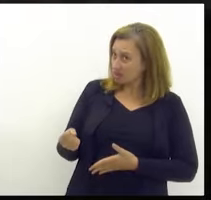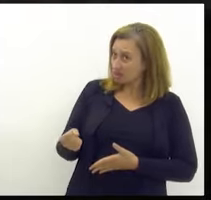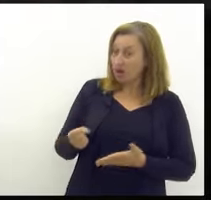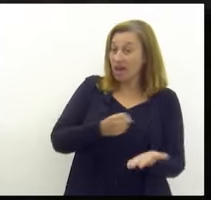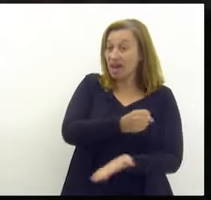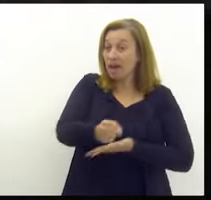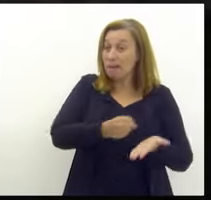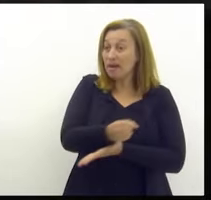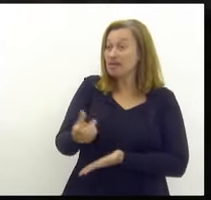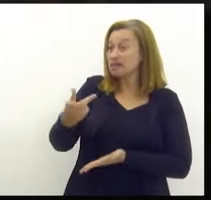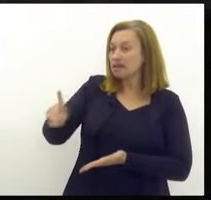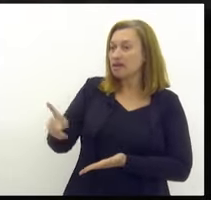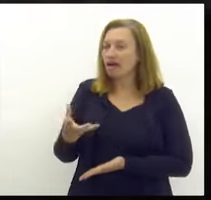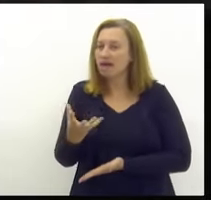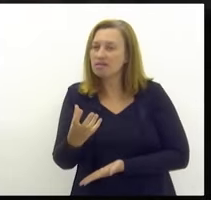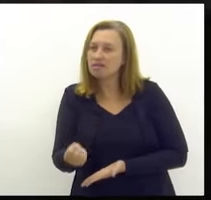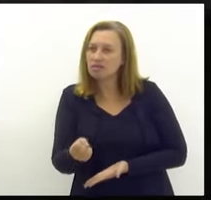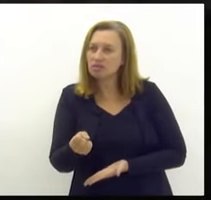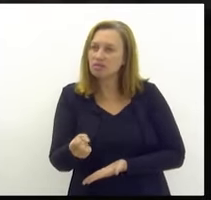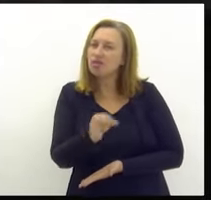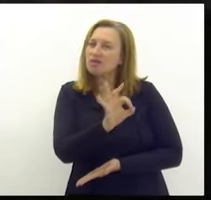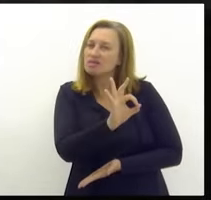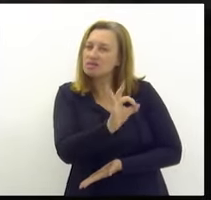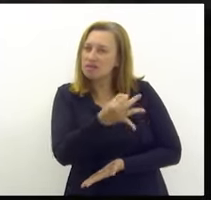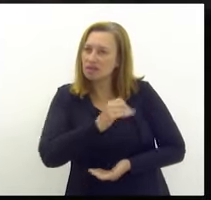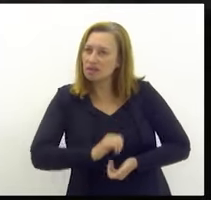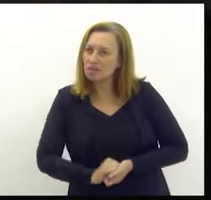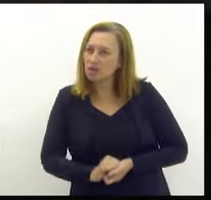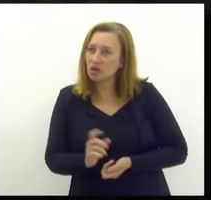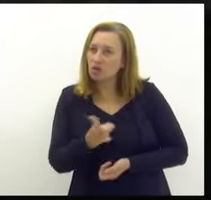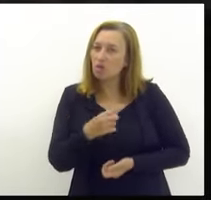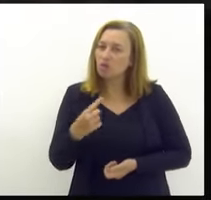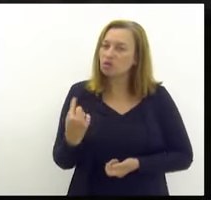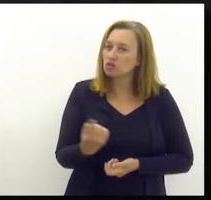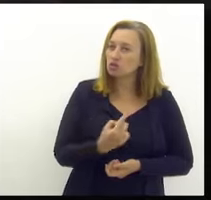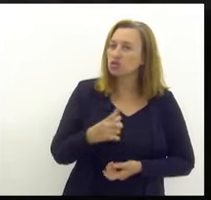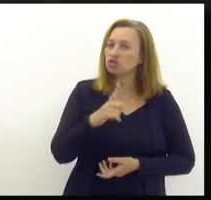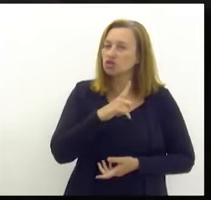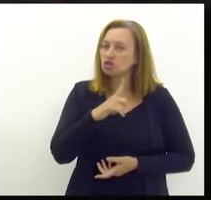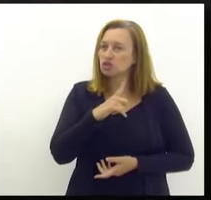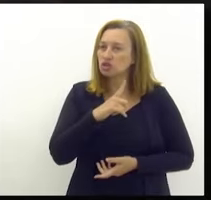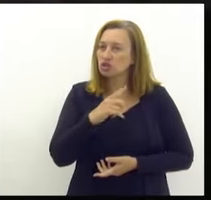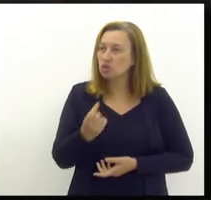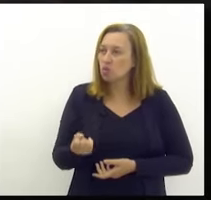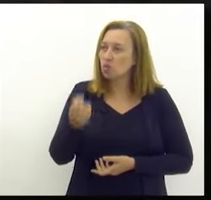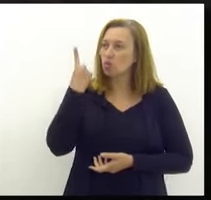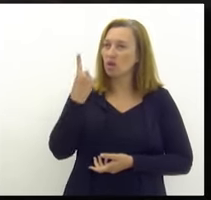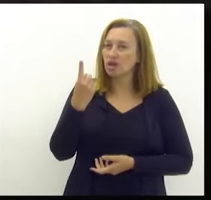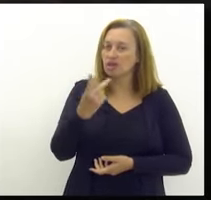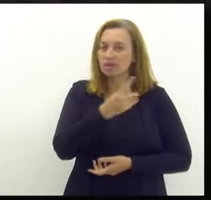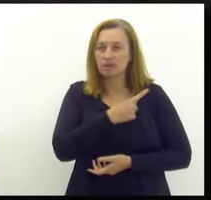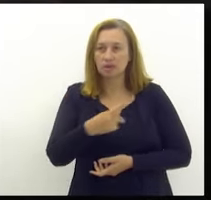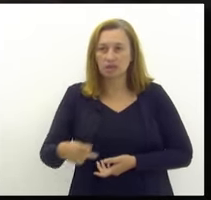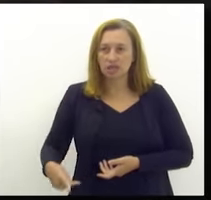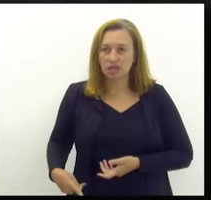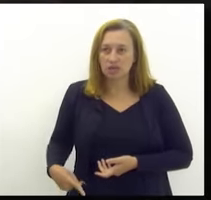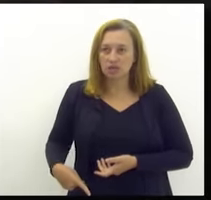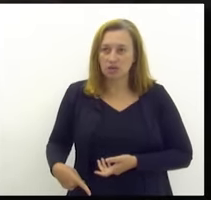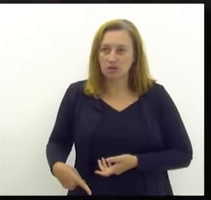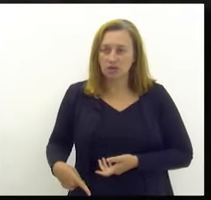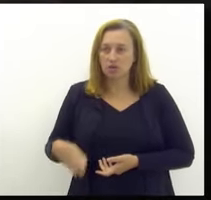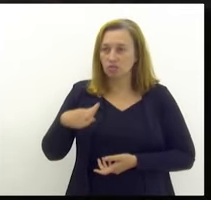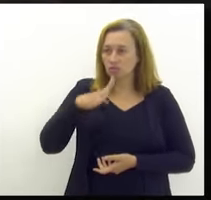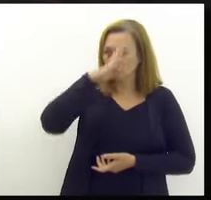base dele aceitou justamente quando a gente tinha o ex-presidente o inelegível